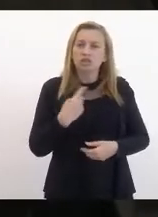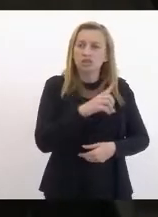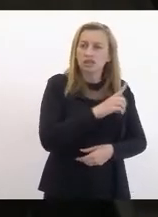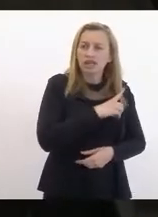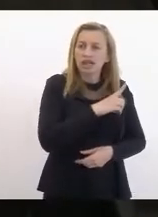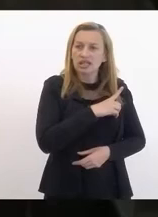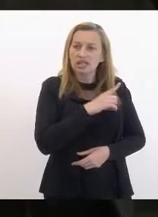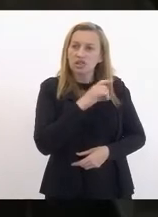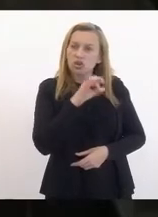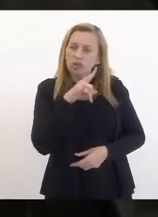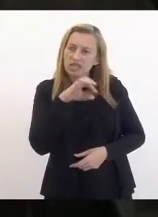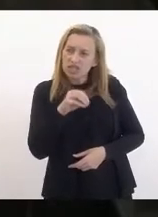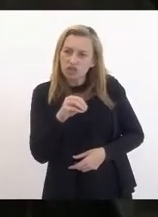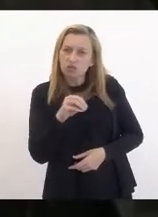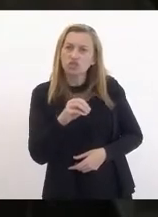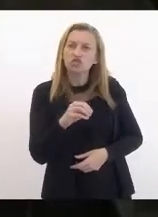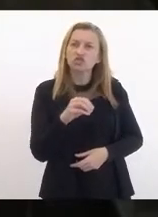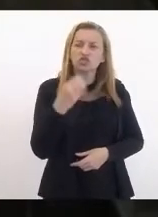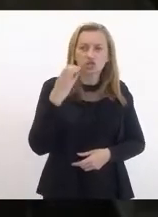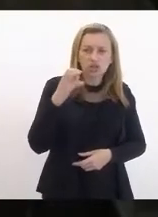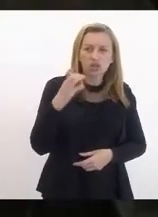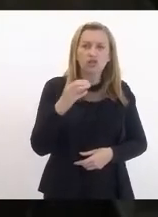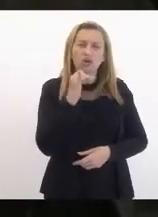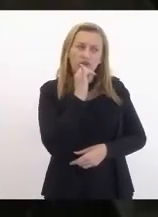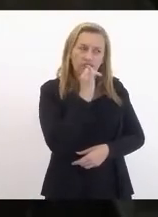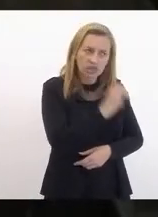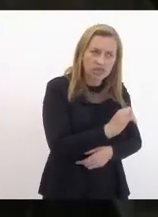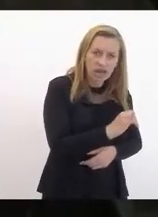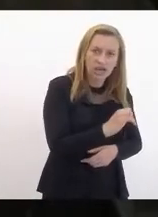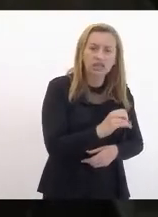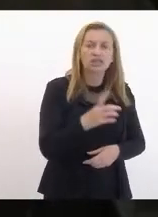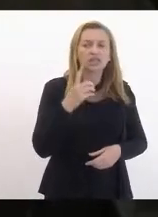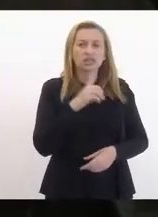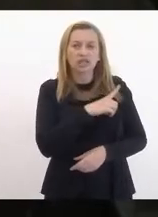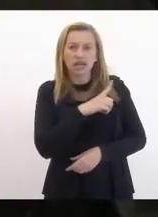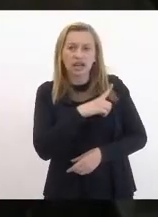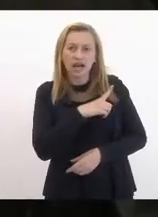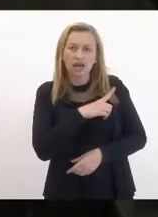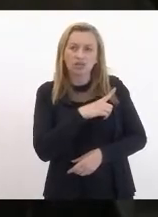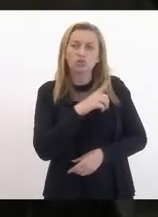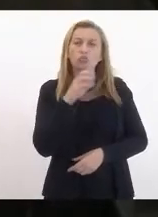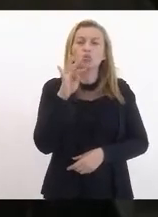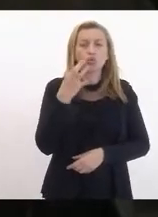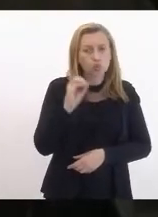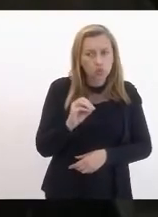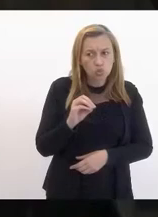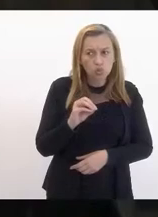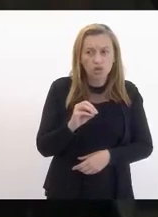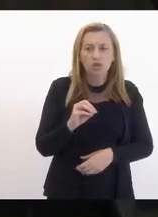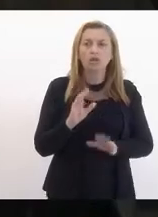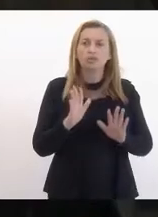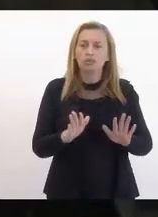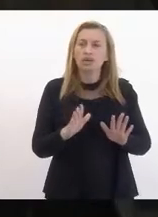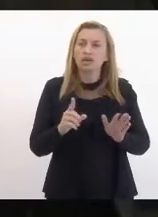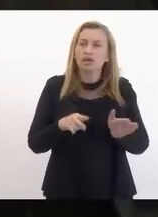Homicídios de Niterói. Ela foi abordada através do delegado titular, Bruno. Enfim, a